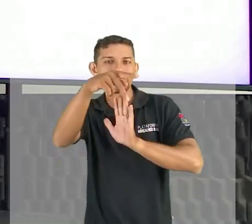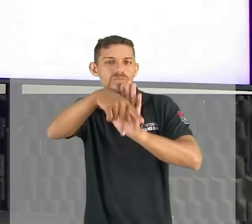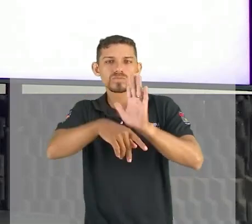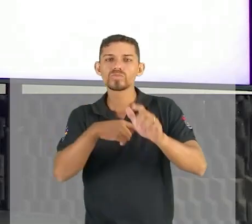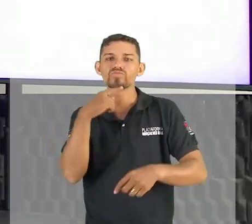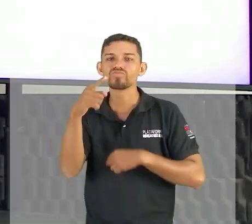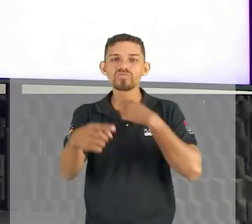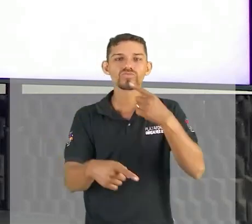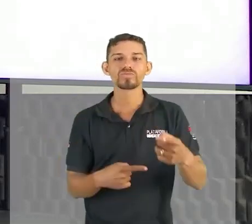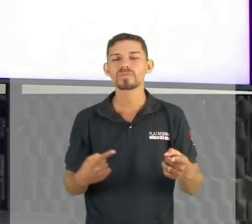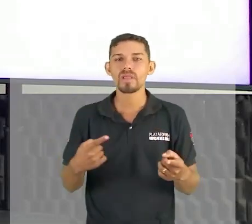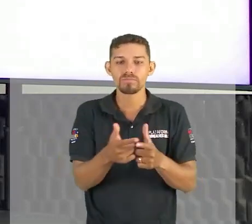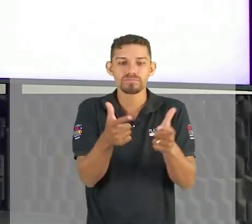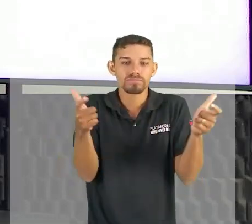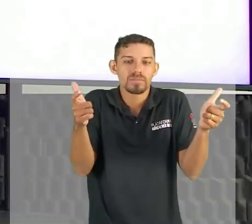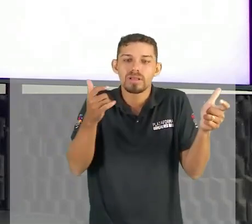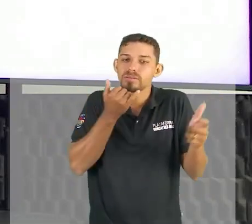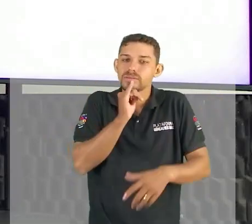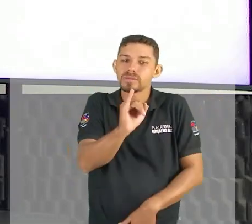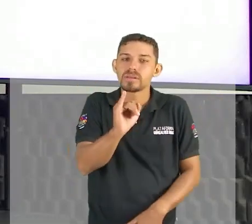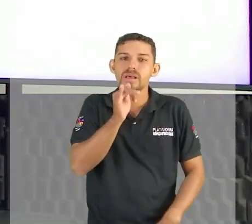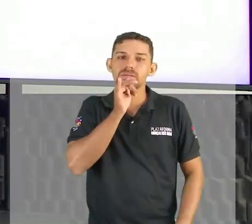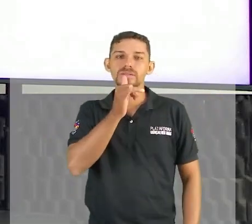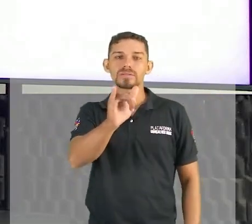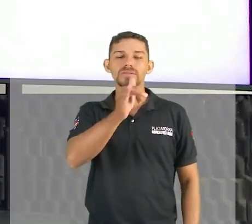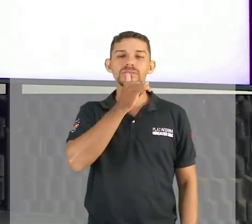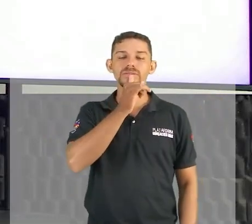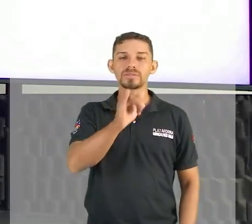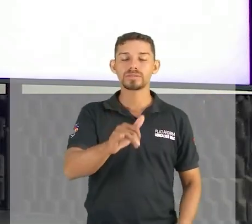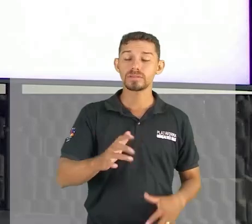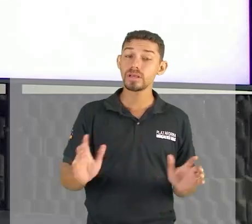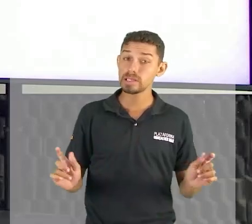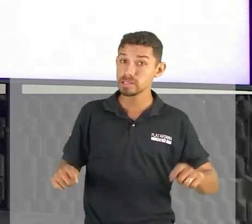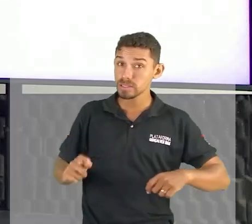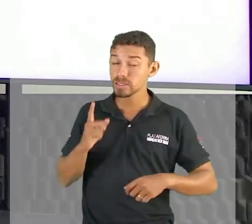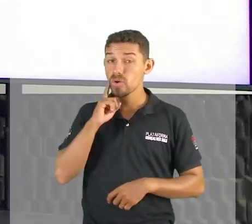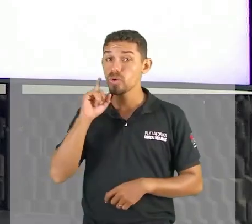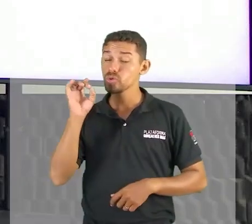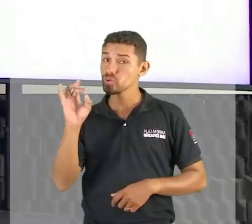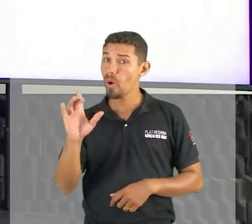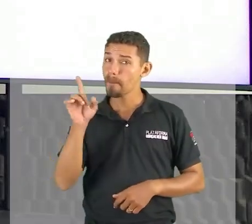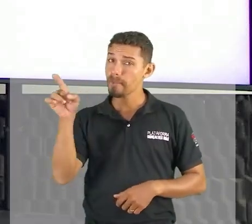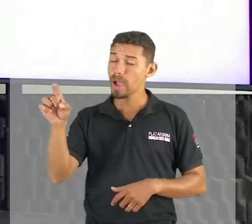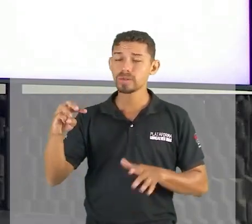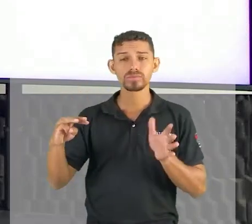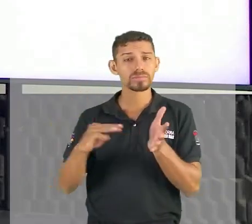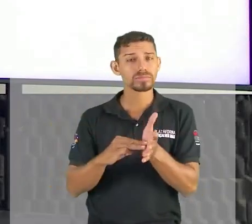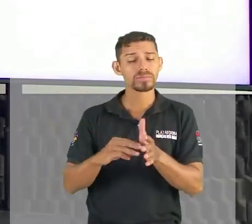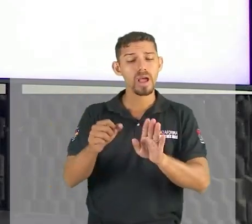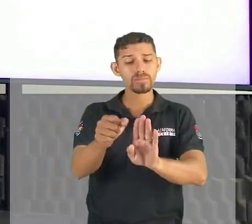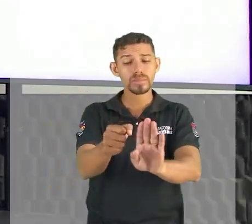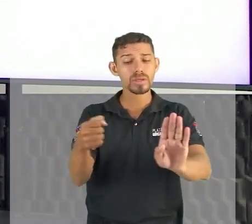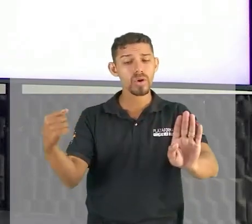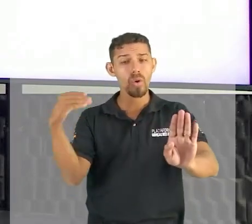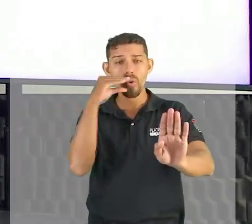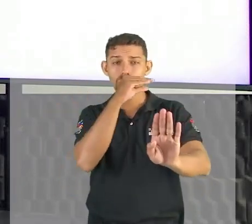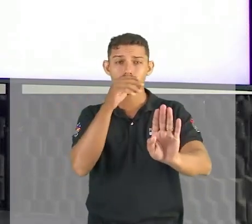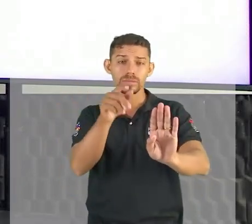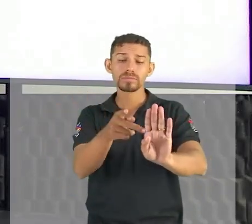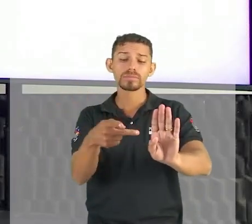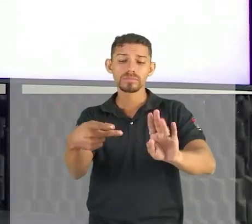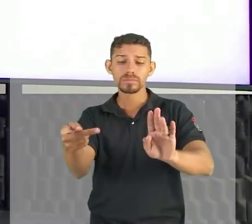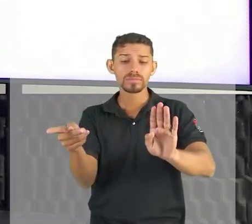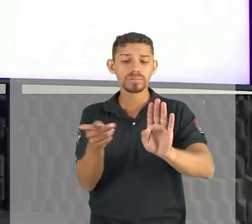para tanta corrente elétrica assim era para ser a corrente elétrica só para o micro-ondas ou só